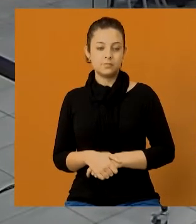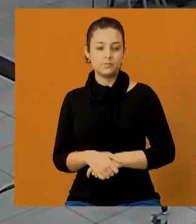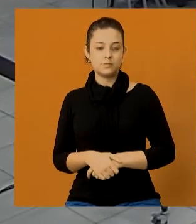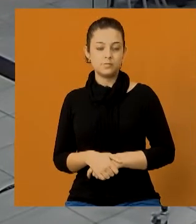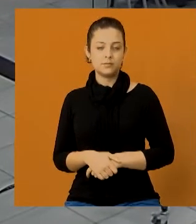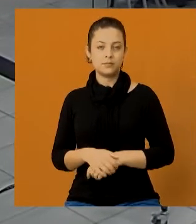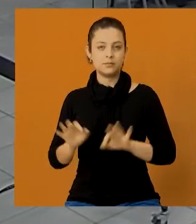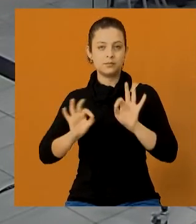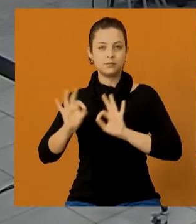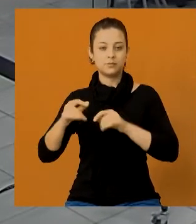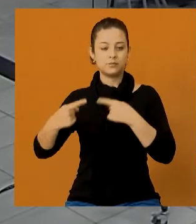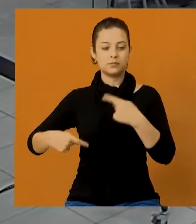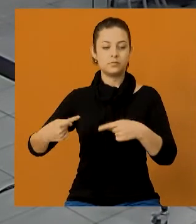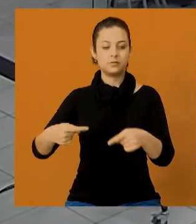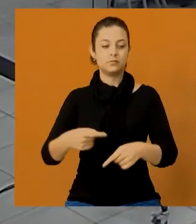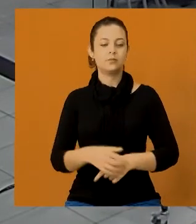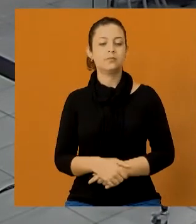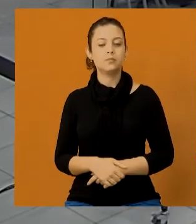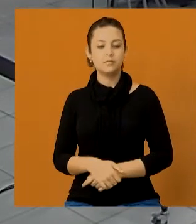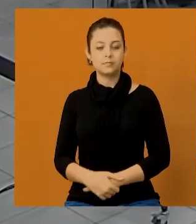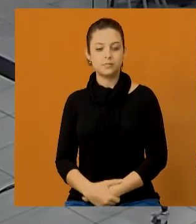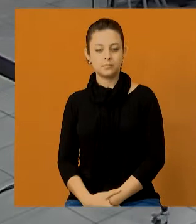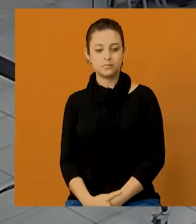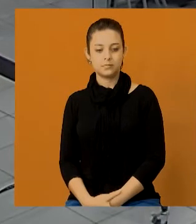O projeto está em discussão.